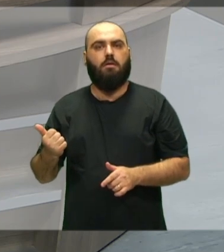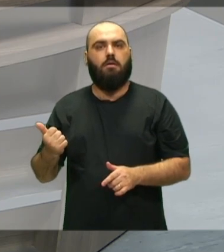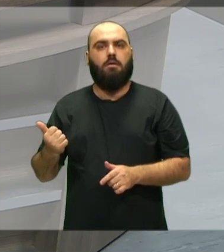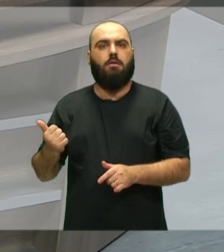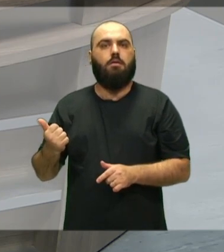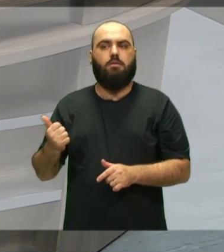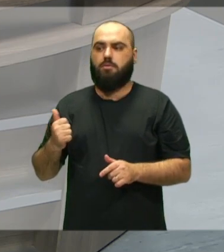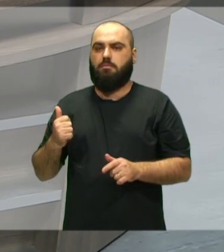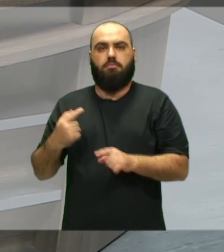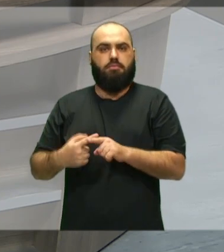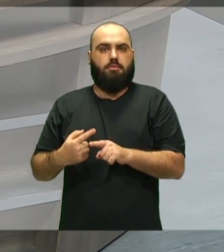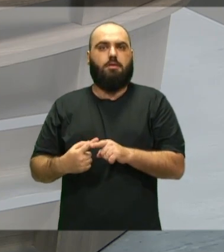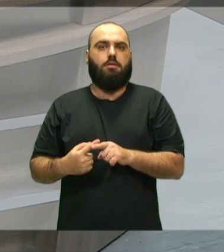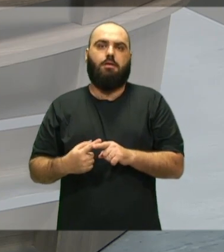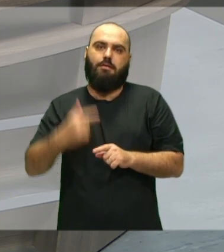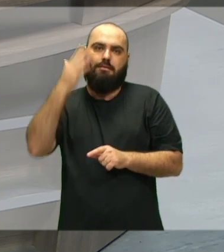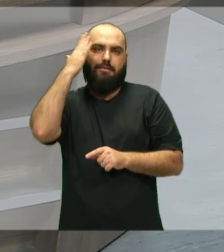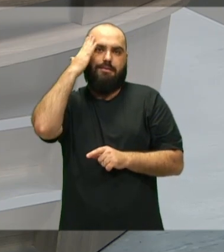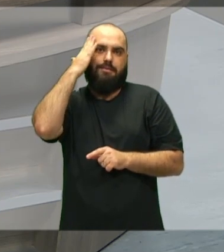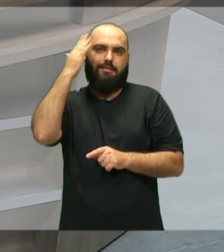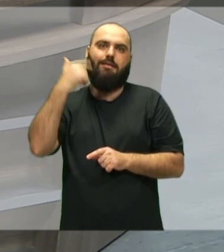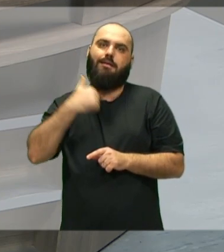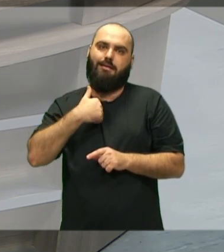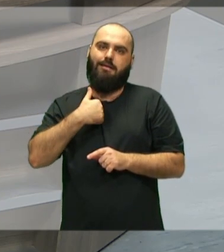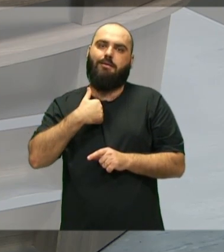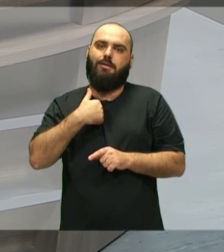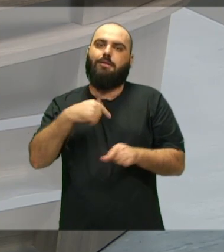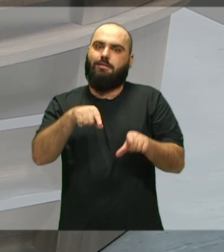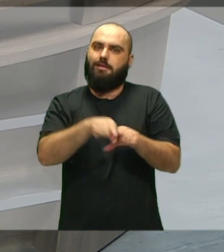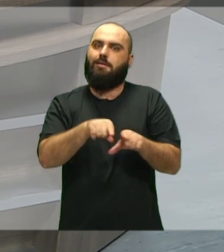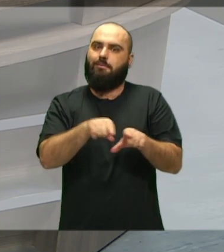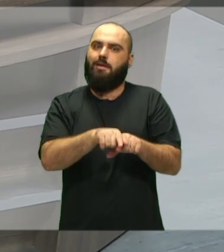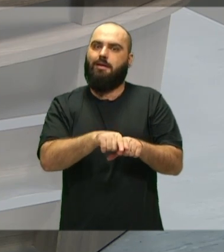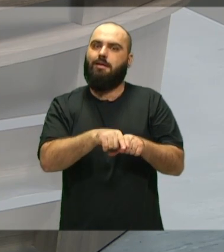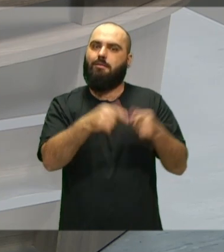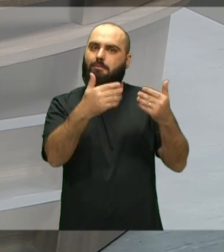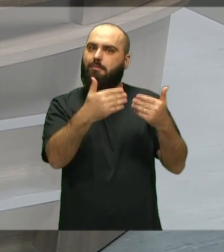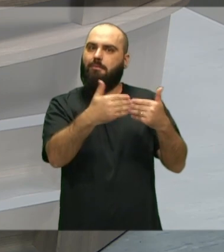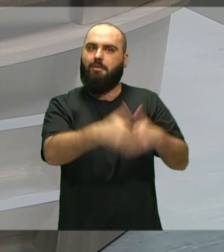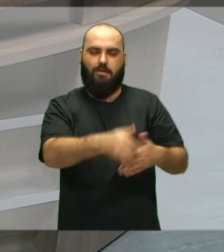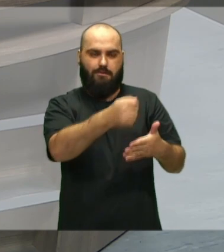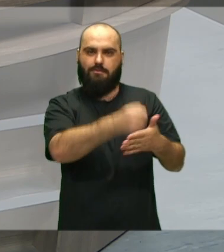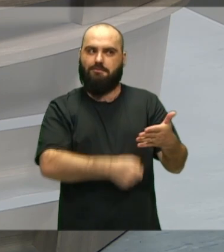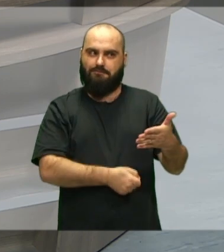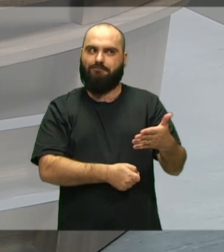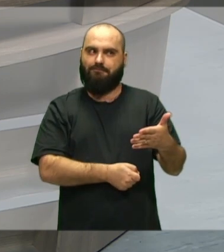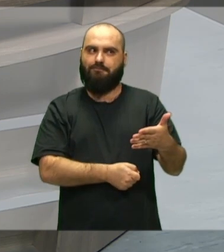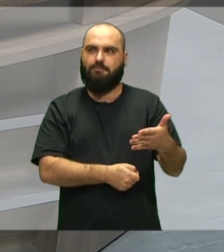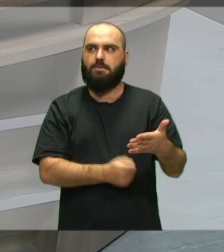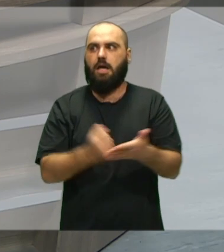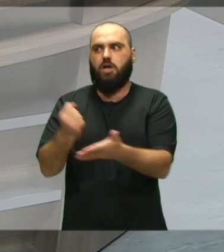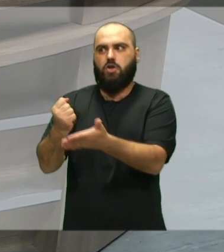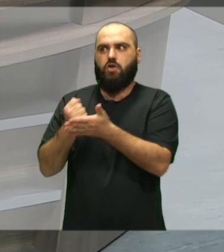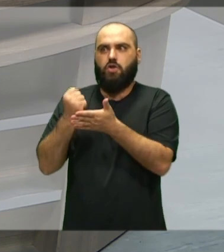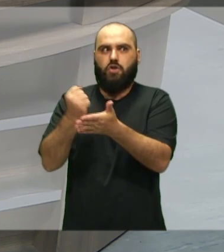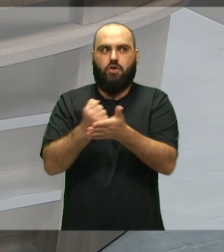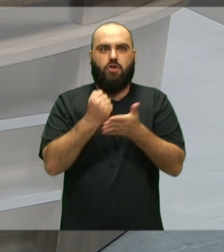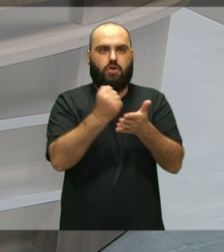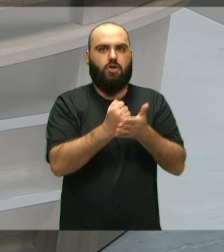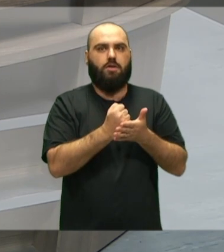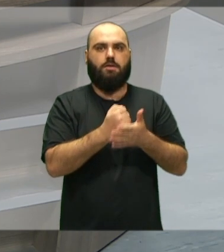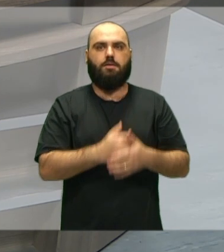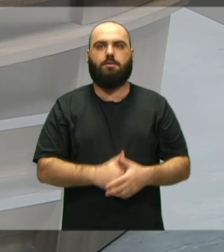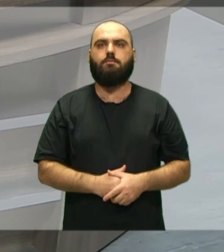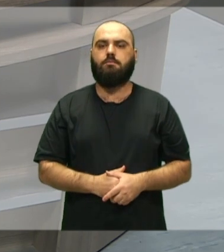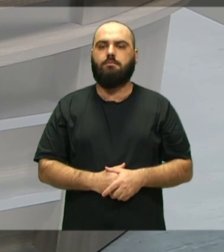gente estava falando. Eu sei porque eu também sou concurseiro, fui concurseiro como você, e toda ajuda é bem-vinda. Com certeza.